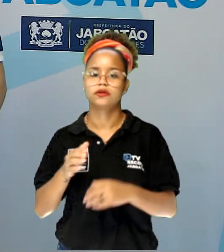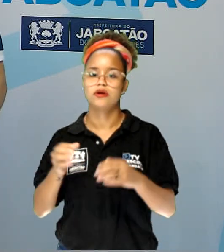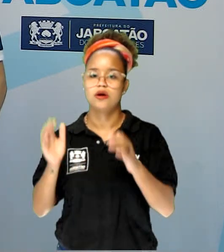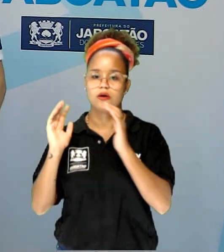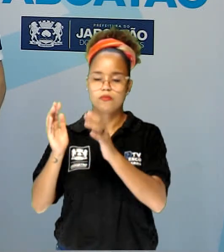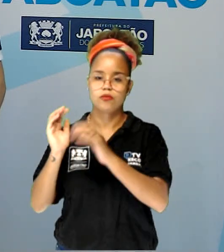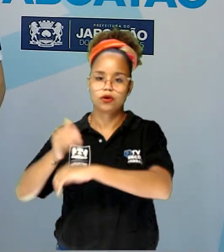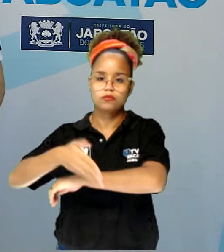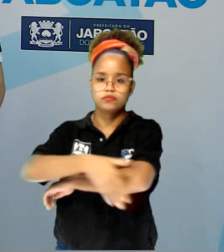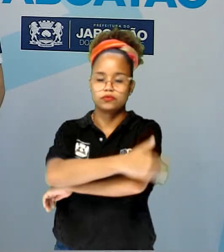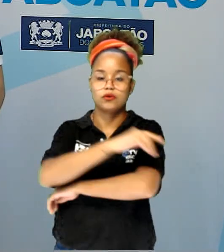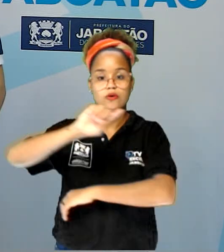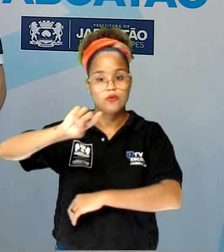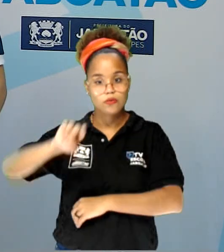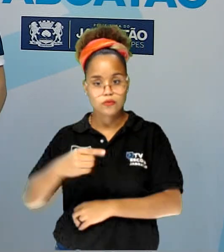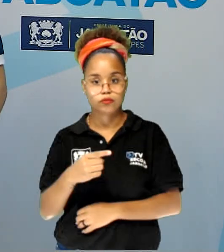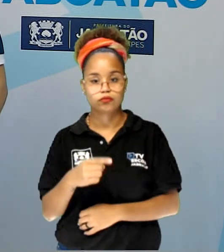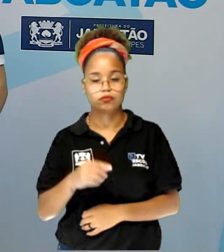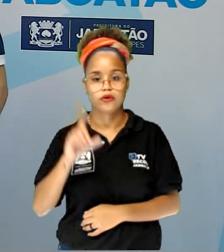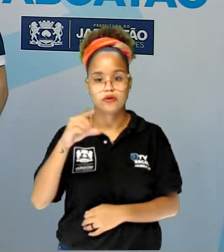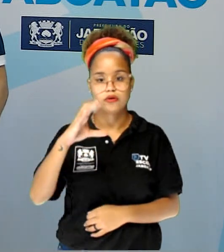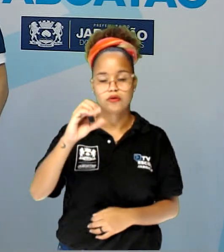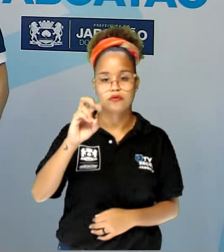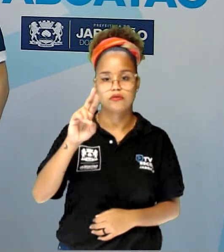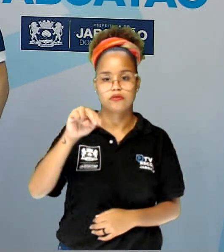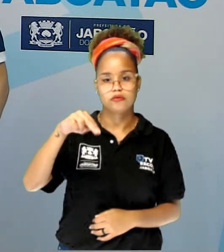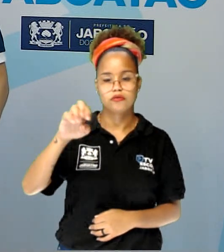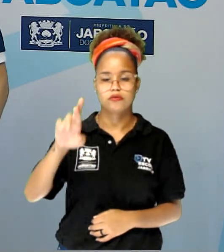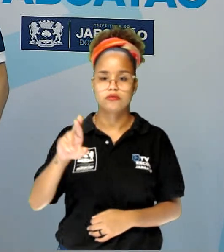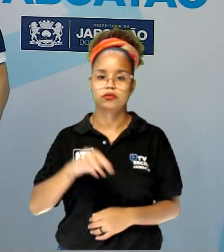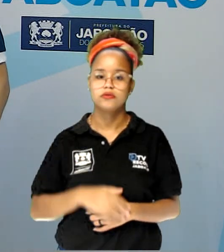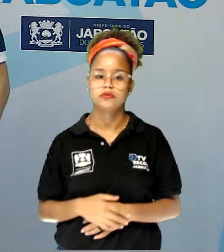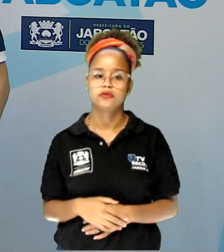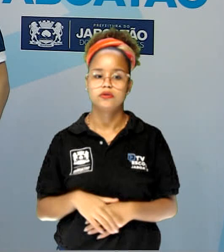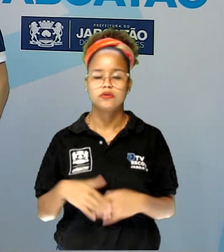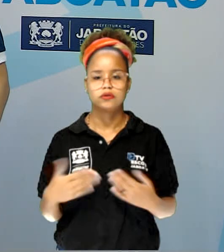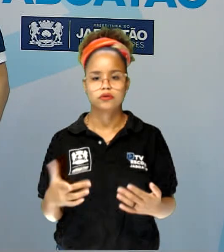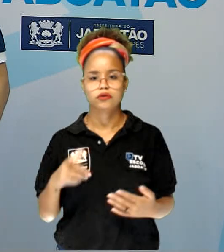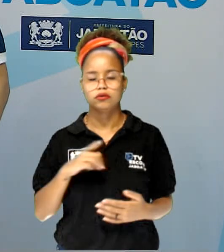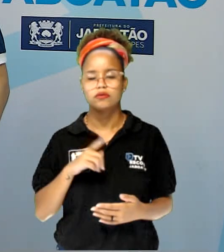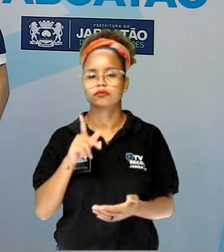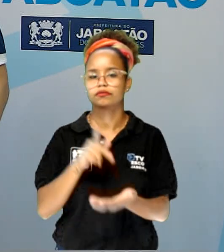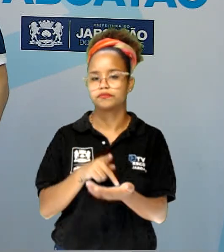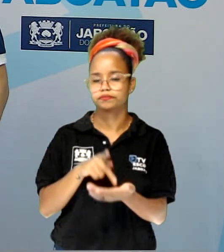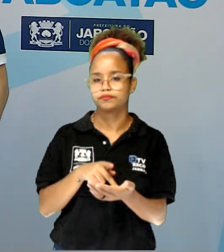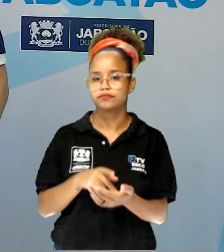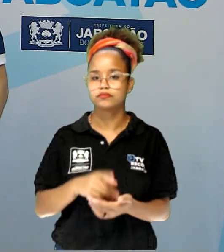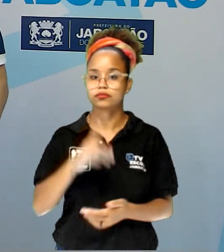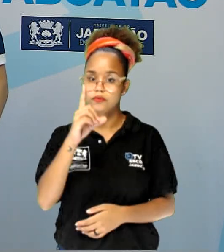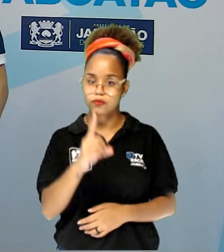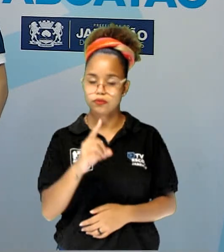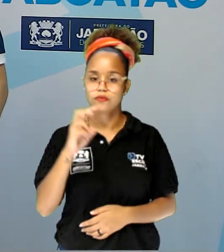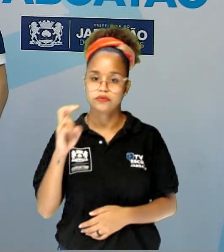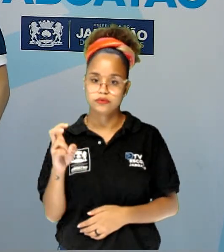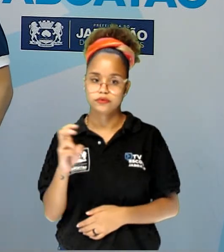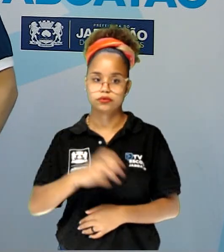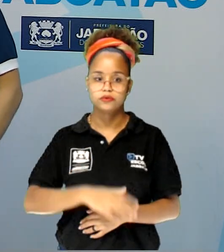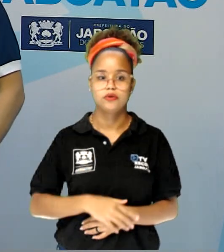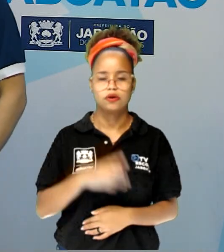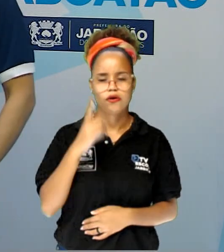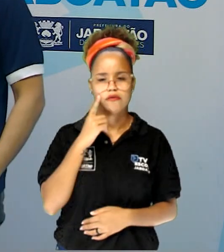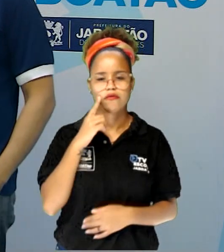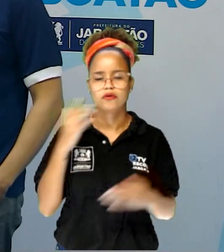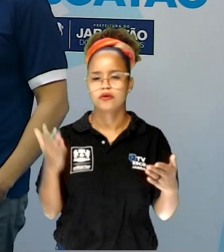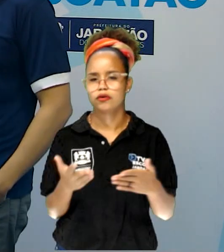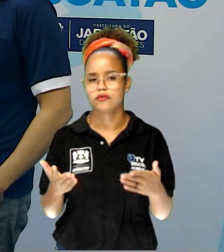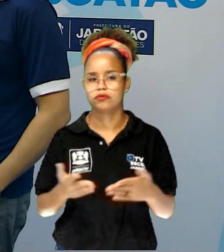esquina, vírgula, é corner, certo? Então, ficamos com os itens verdadeiros aí, 1 e 5. Vamos confirmar lá no